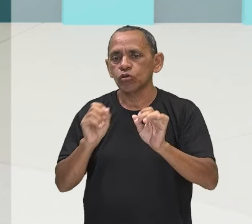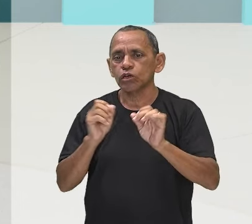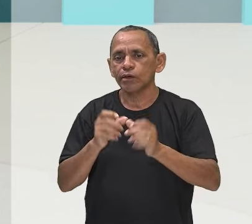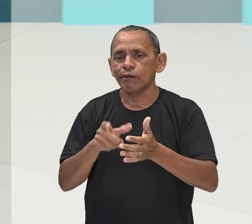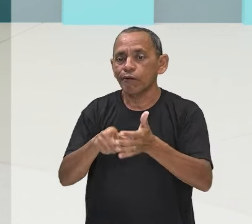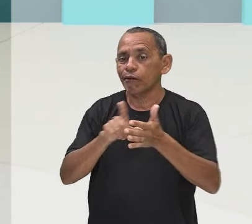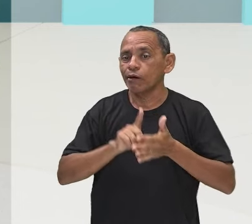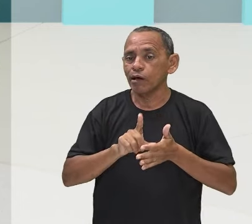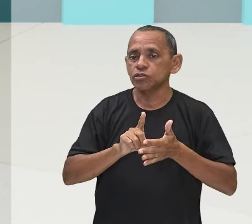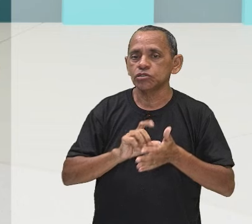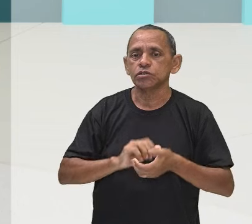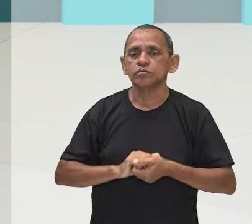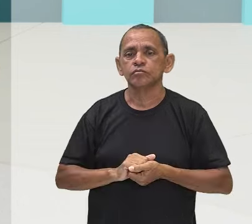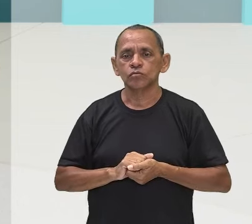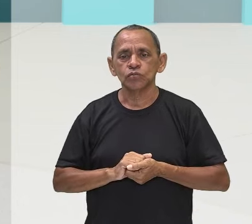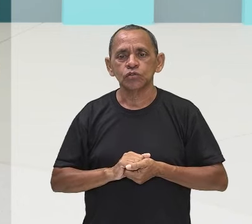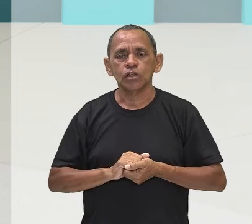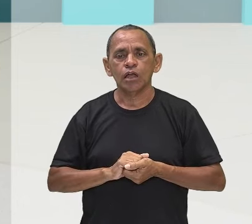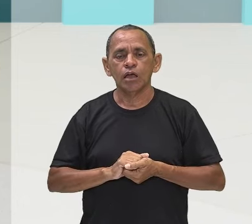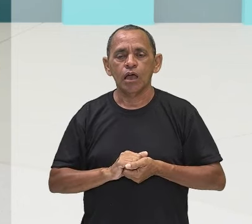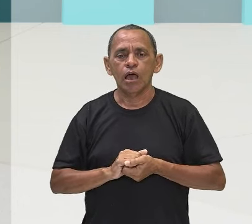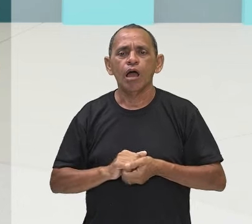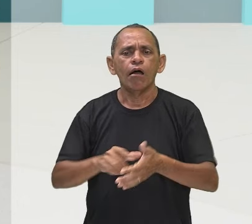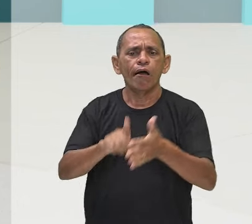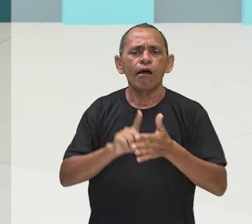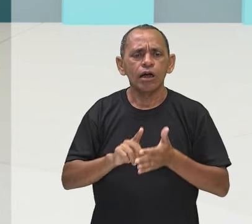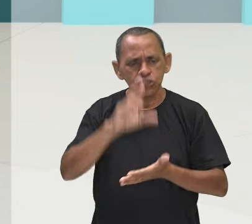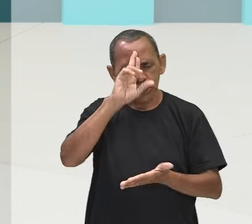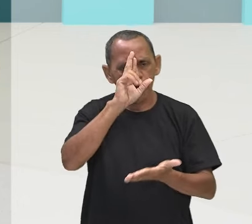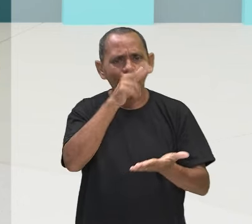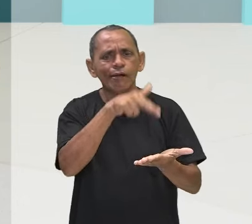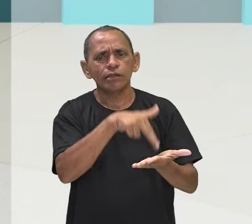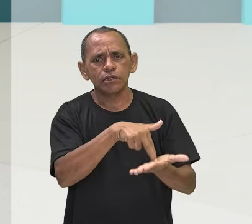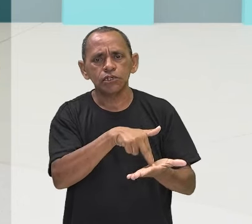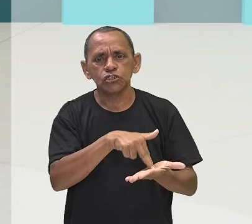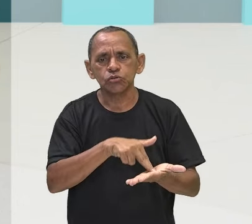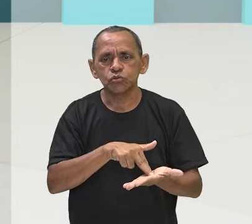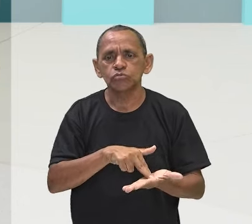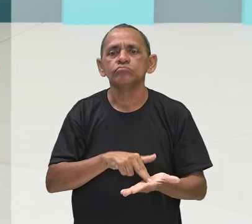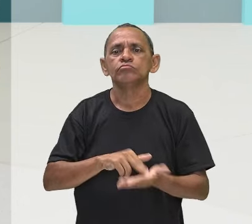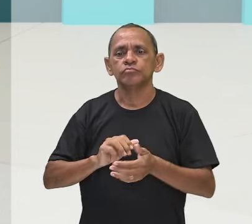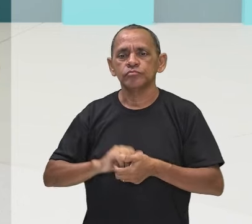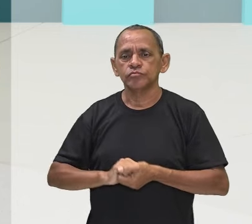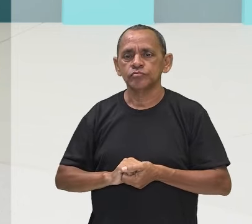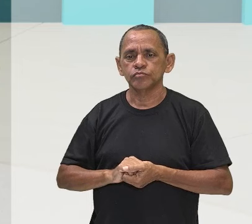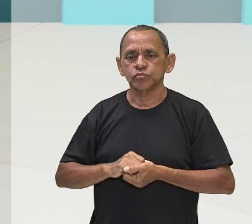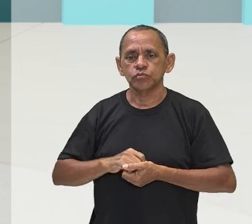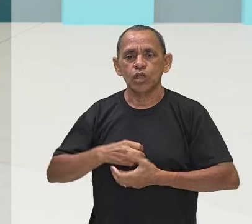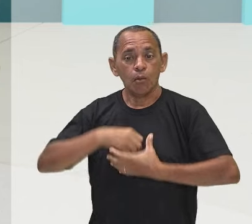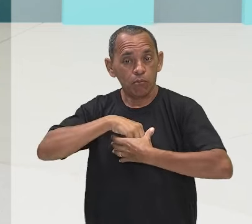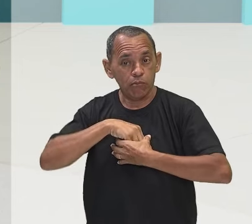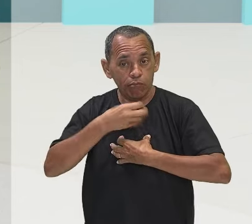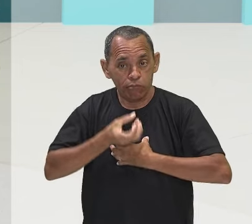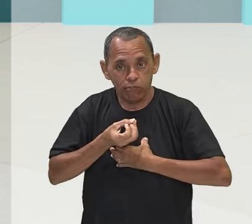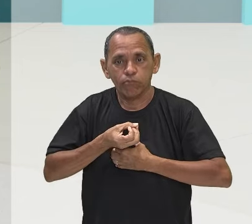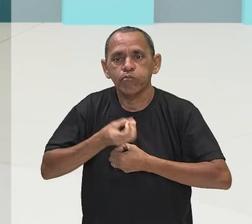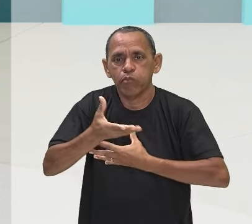a gente já vai ter isso no realismo e depois no naturalismo, mas isso vai se tornar, digamos, radical ao extremo com